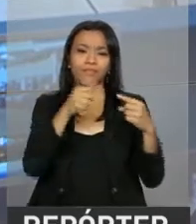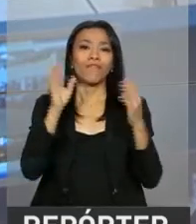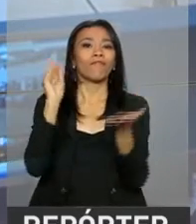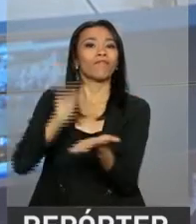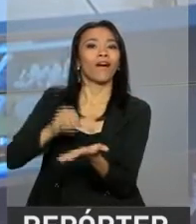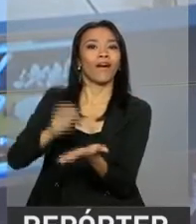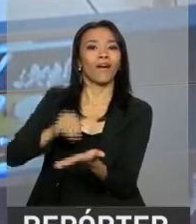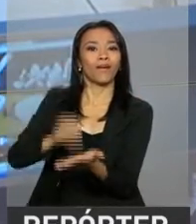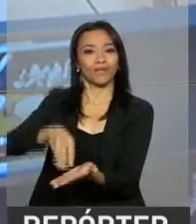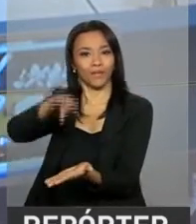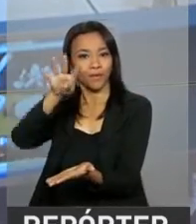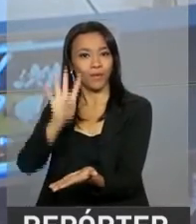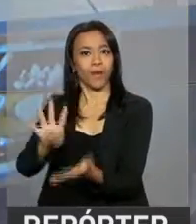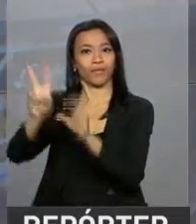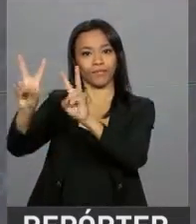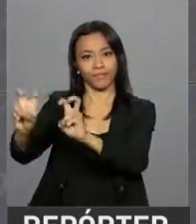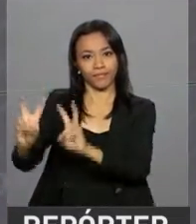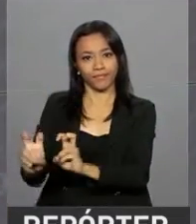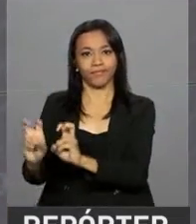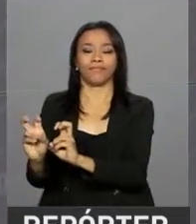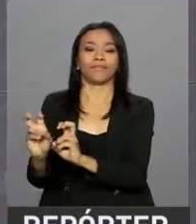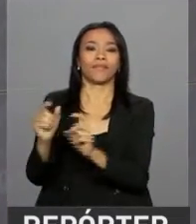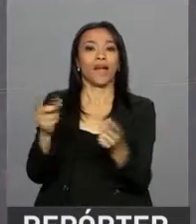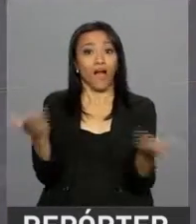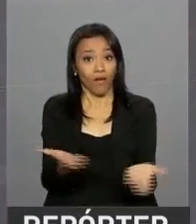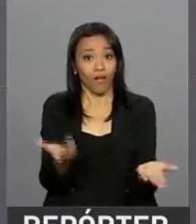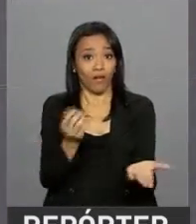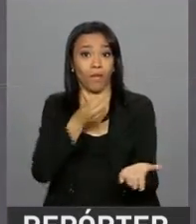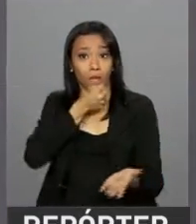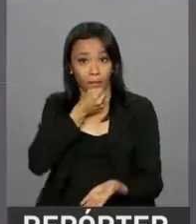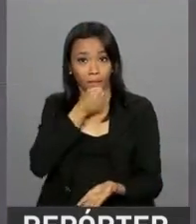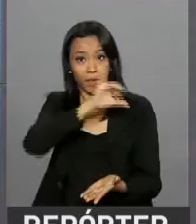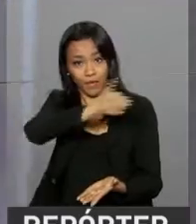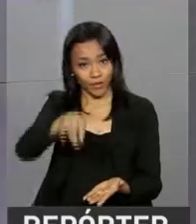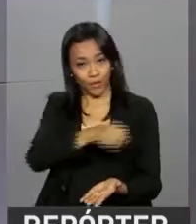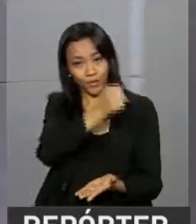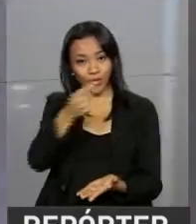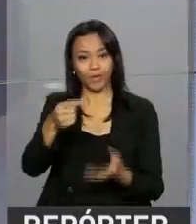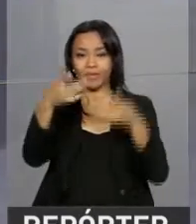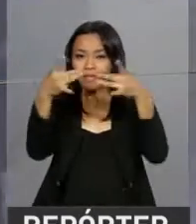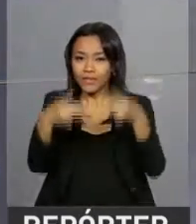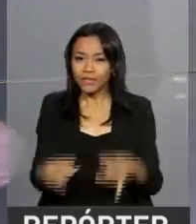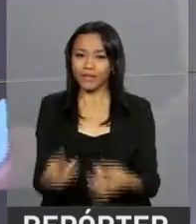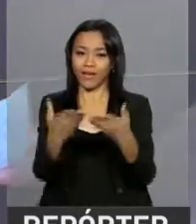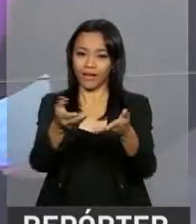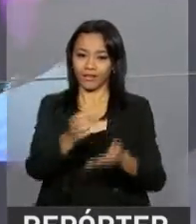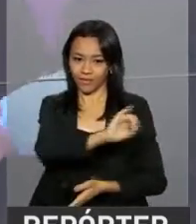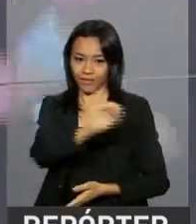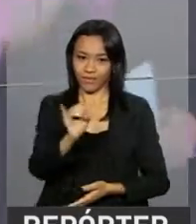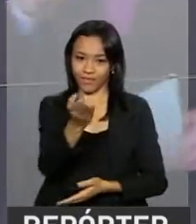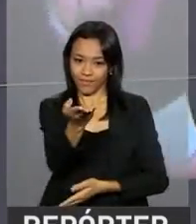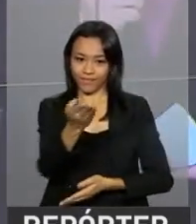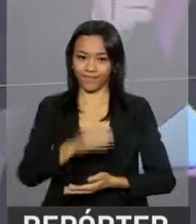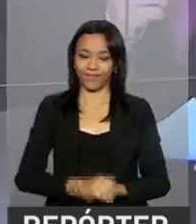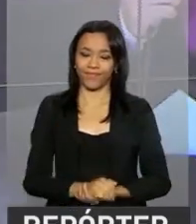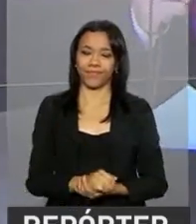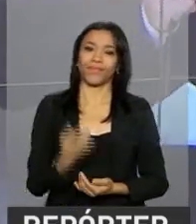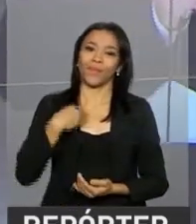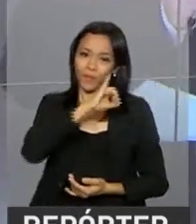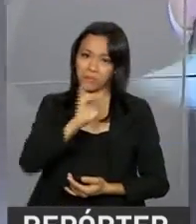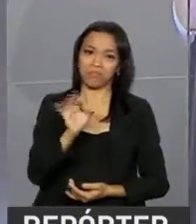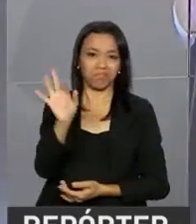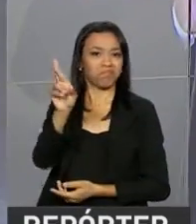de quatro destaques vamos voltar a falar com joão pedro neto que tem os detalhes para a gente é joão pedro renato